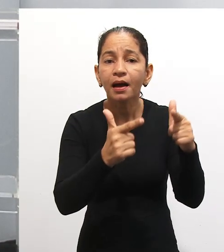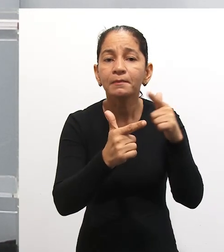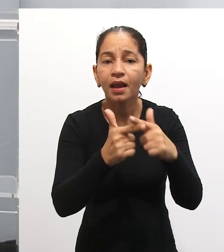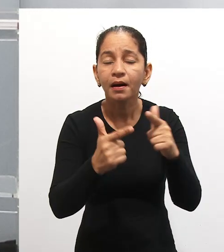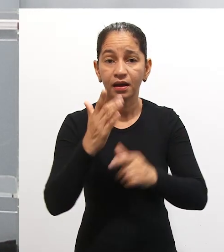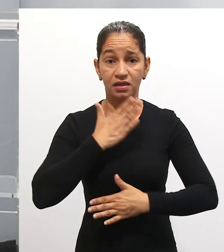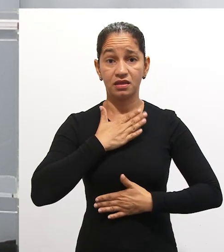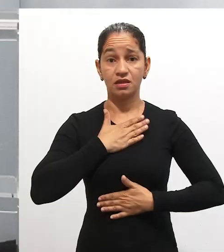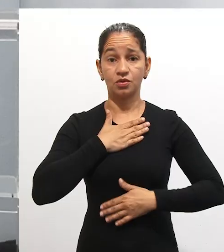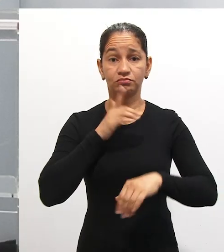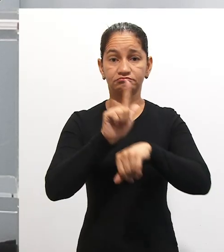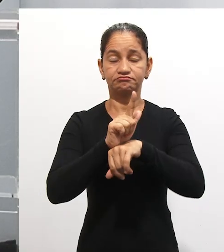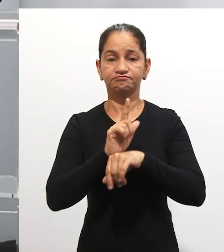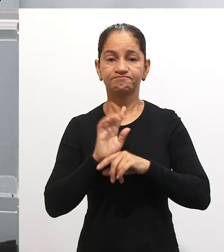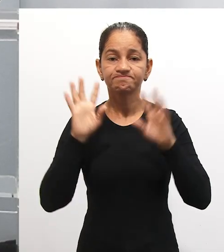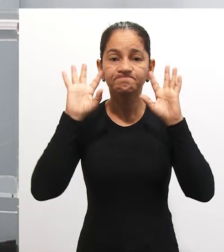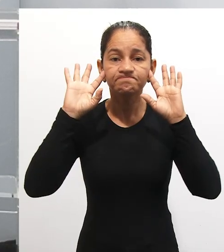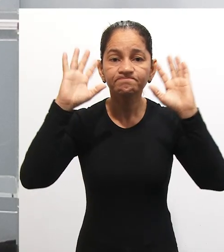faz o ajuste